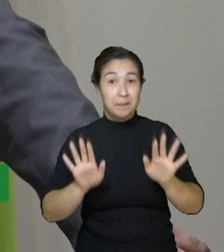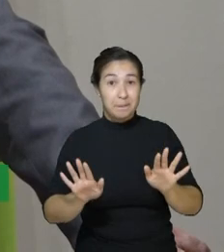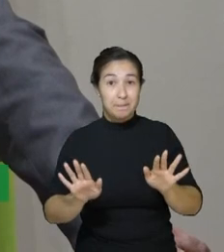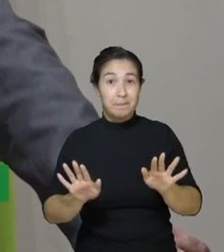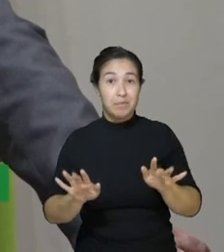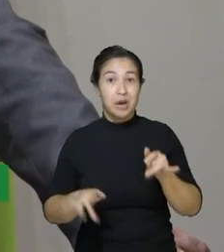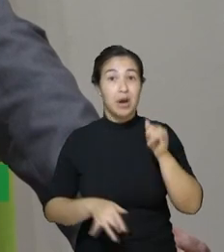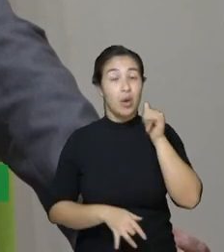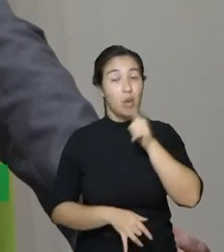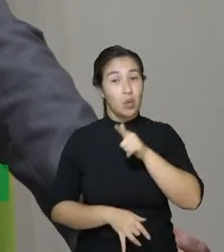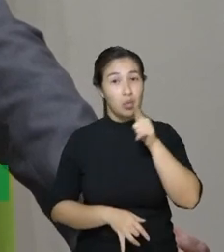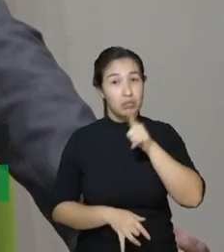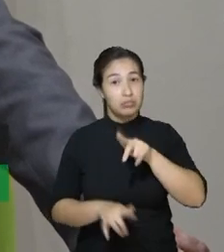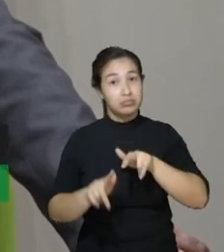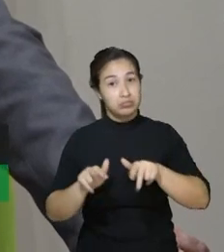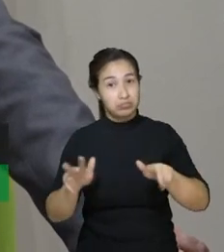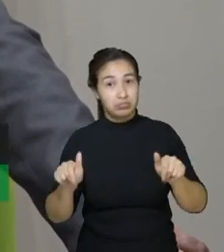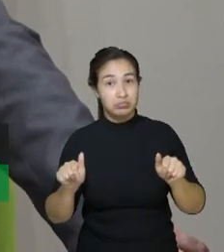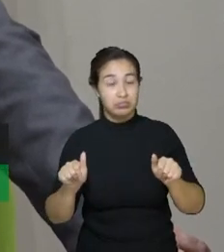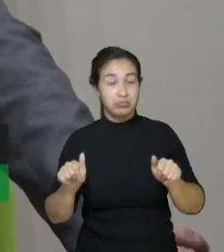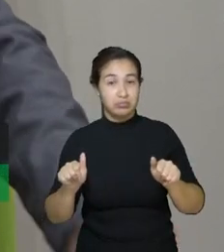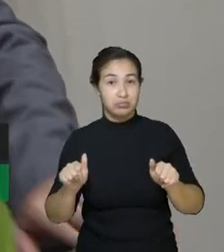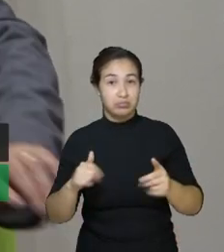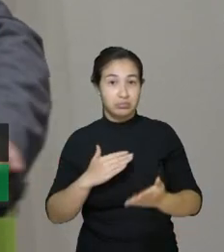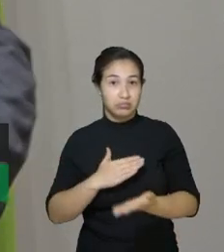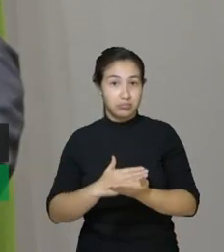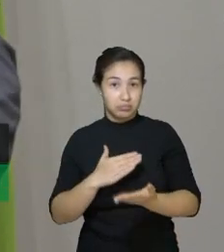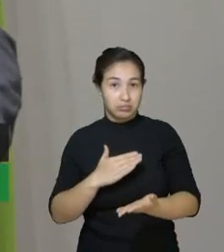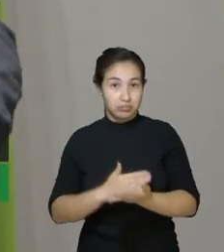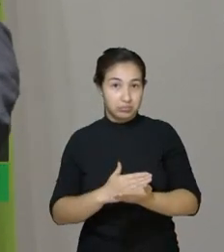oportunidades que me propiciaram galgar